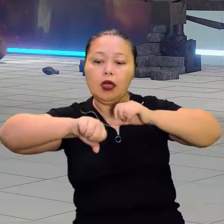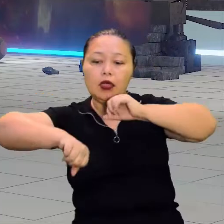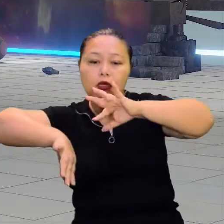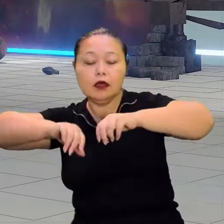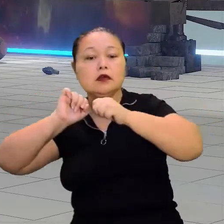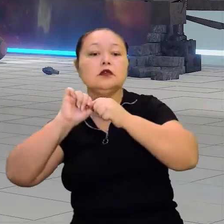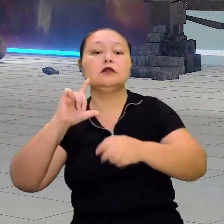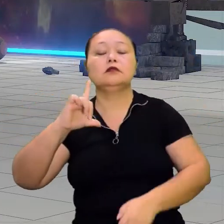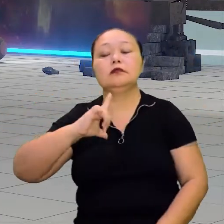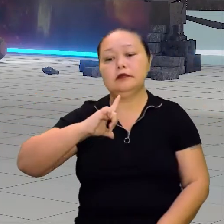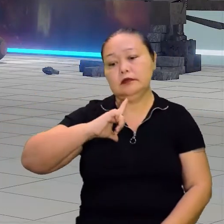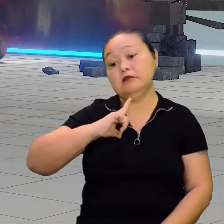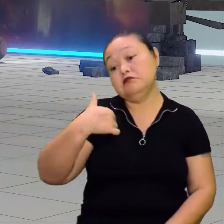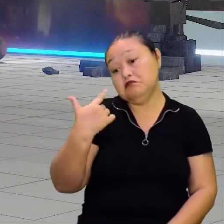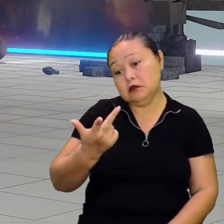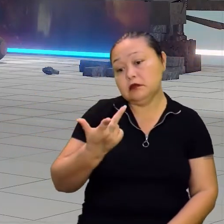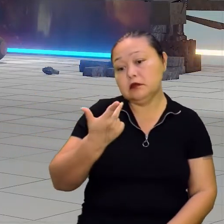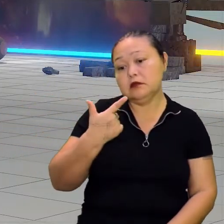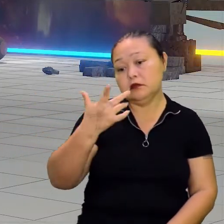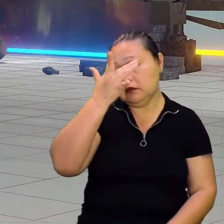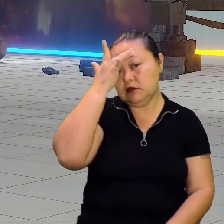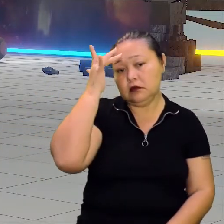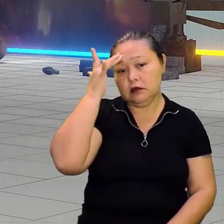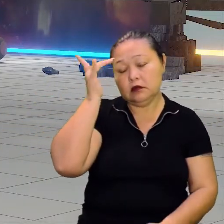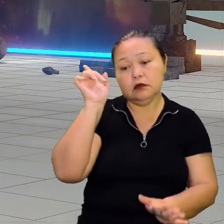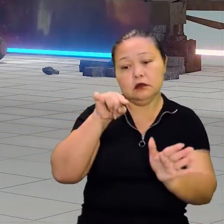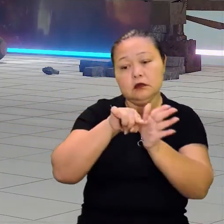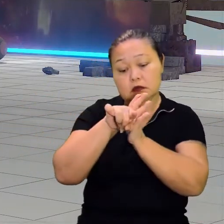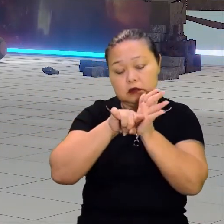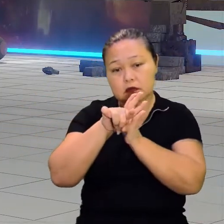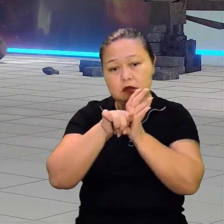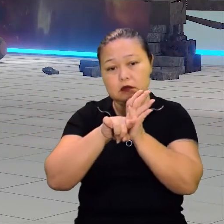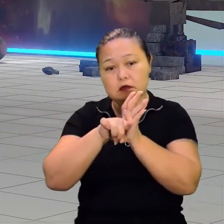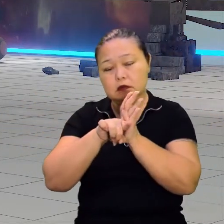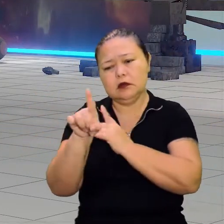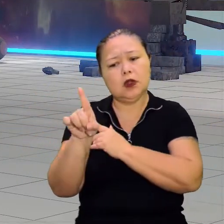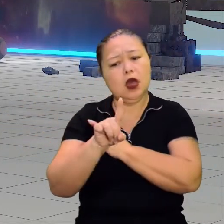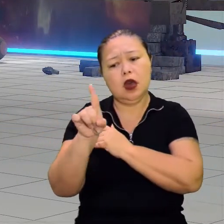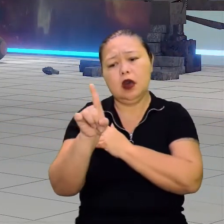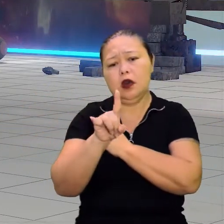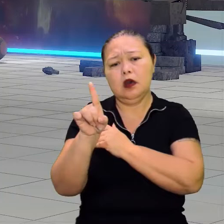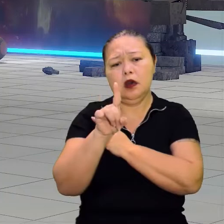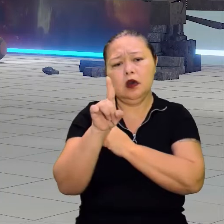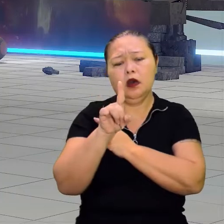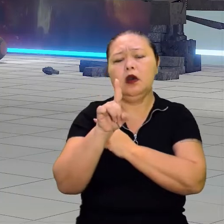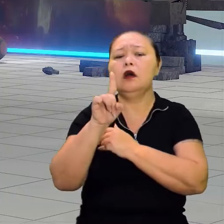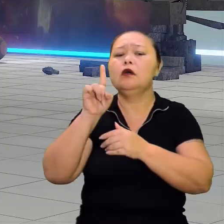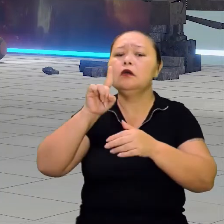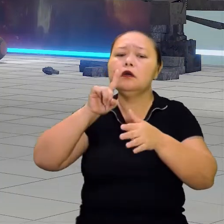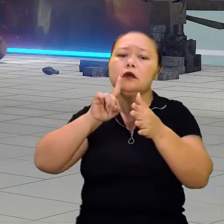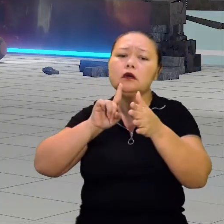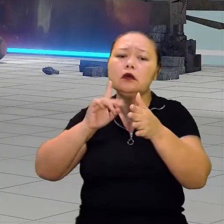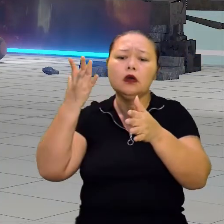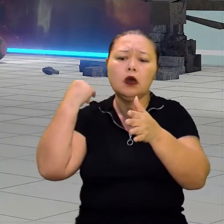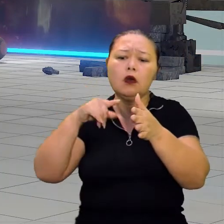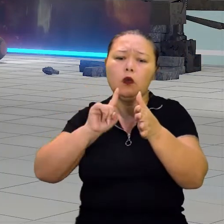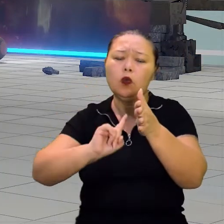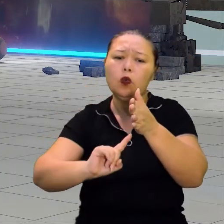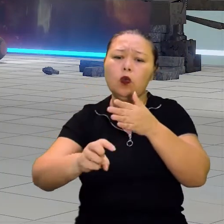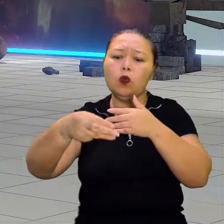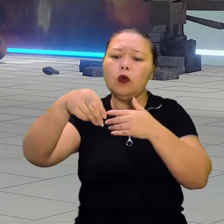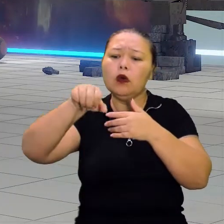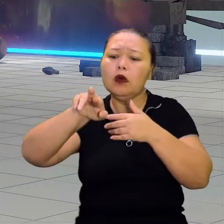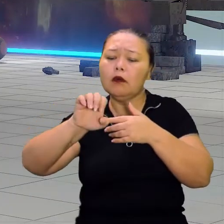Tem gente que interpreta isso, pesquisadores, que falam assim, não, eles passaram na época que a maré